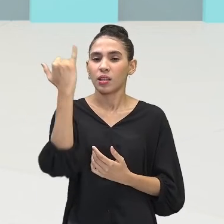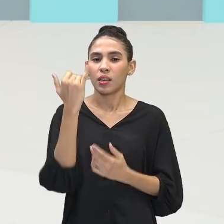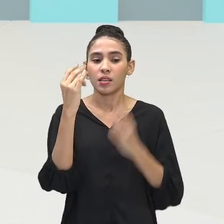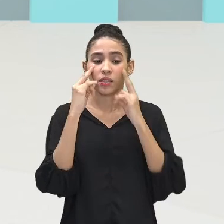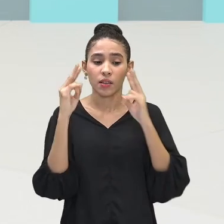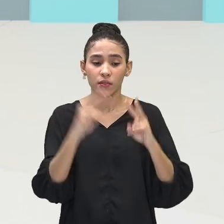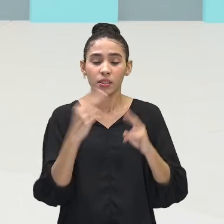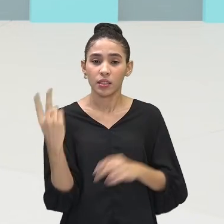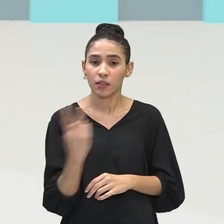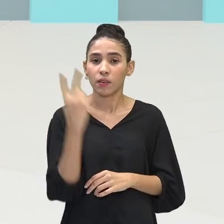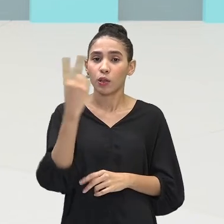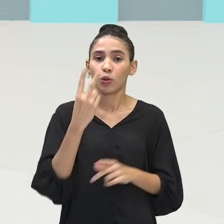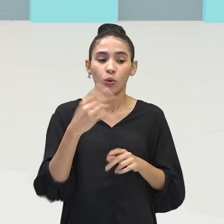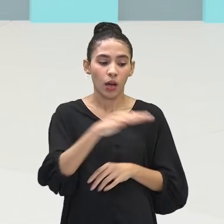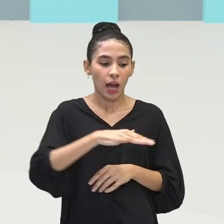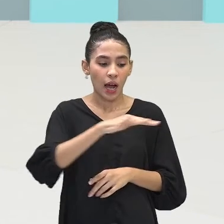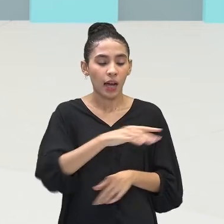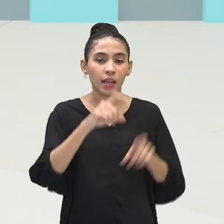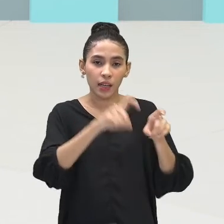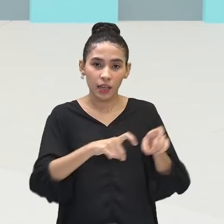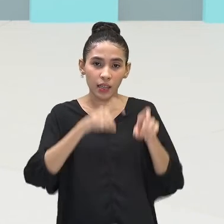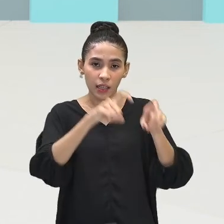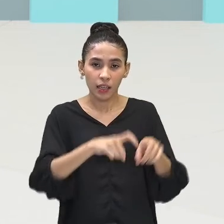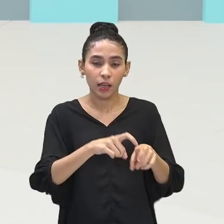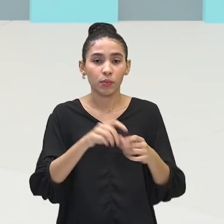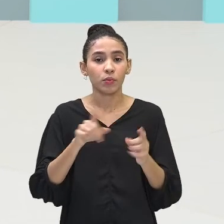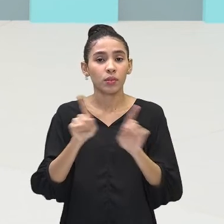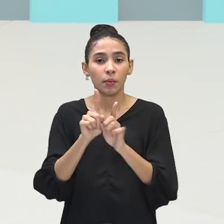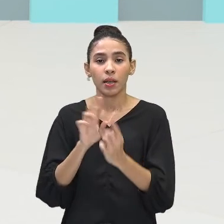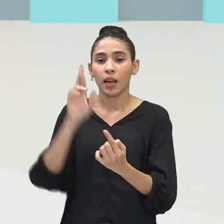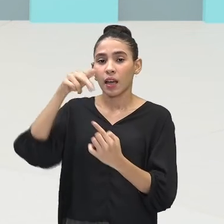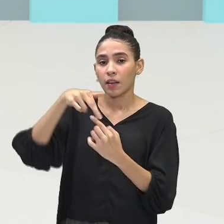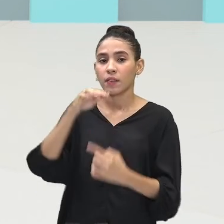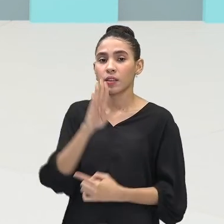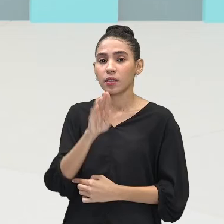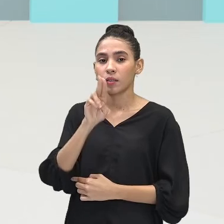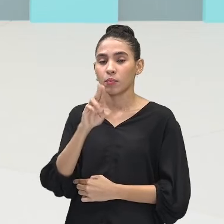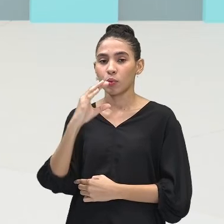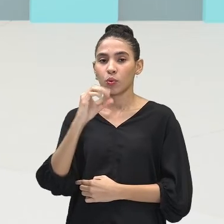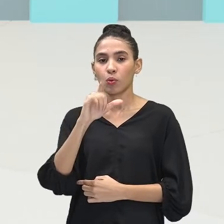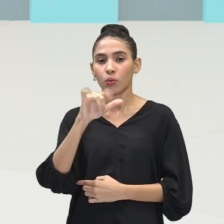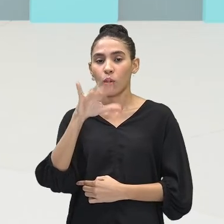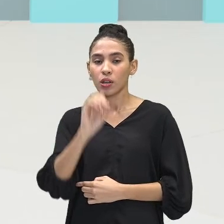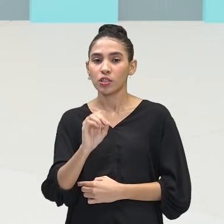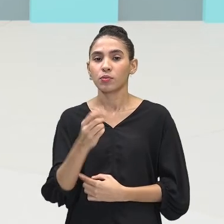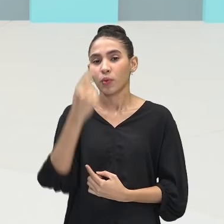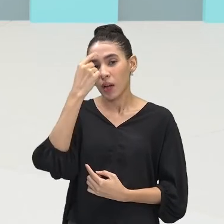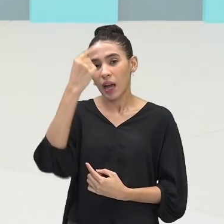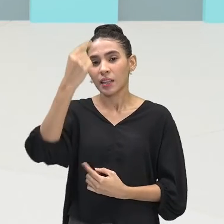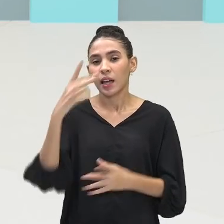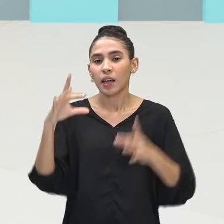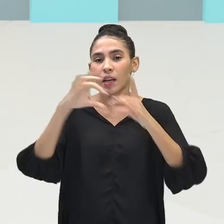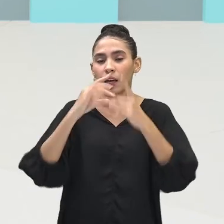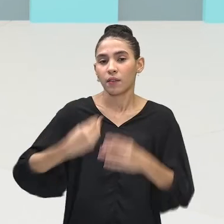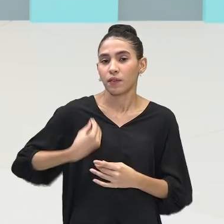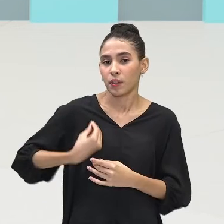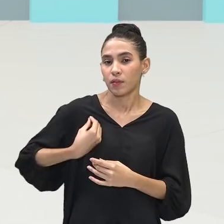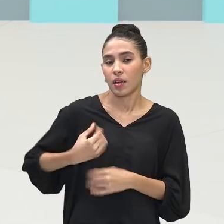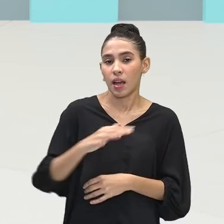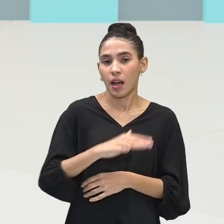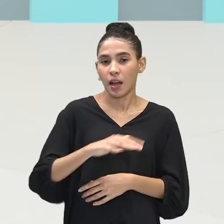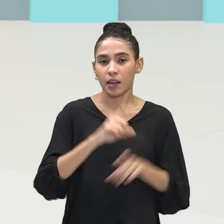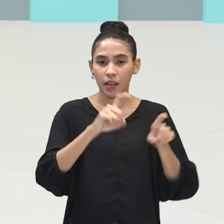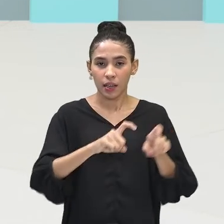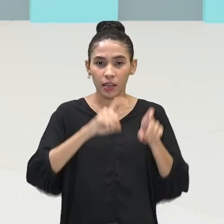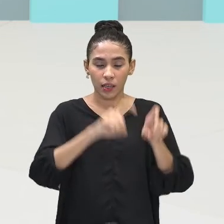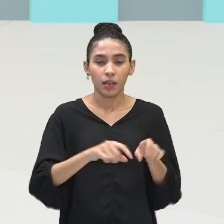tenho preferência pelo bucolismo, que é justamente essa ideia de viver no campo. Eu vou ter o pastoralismo rural, de que